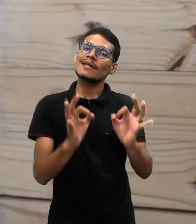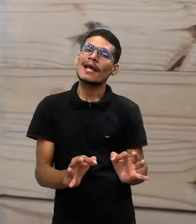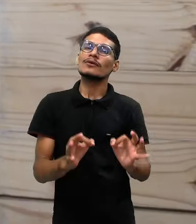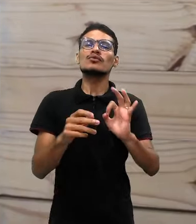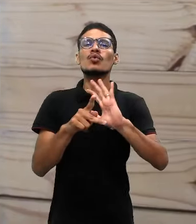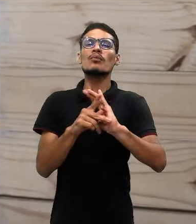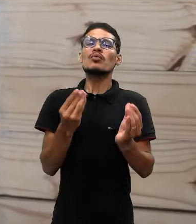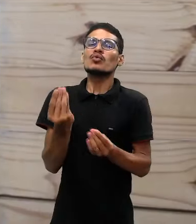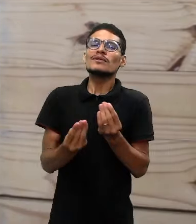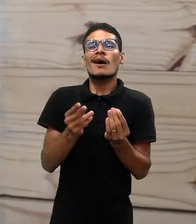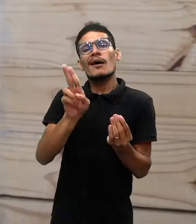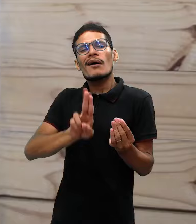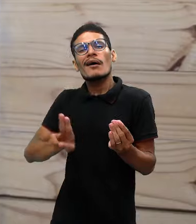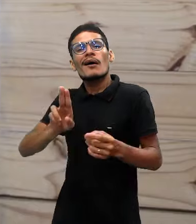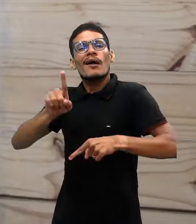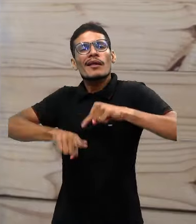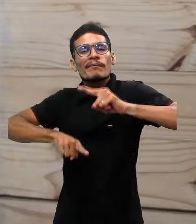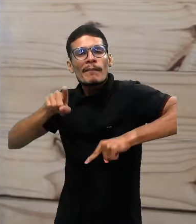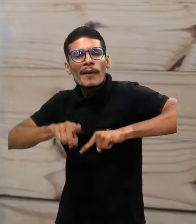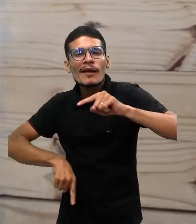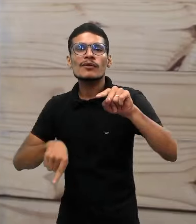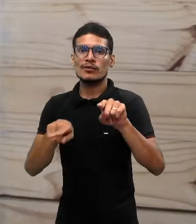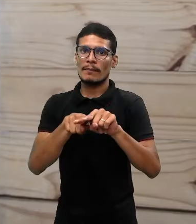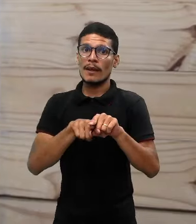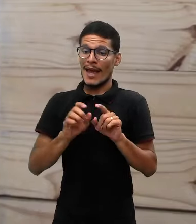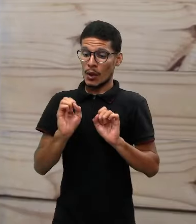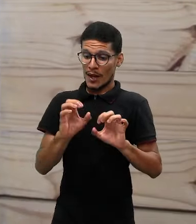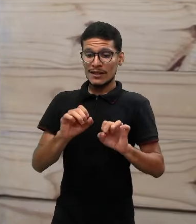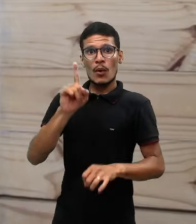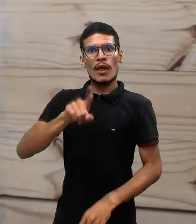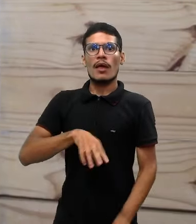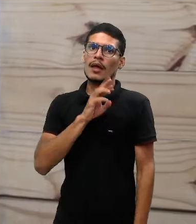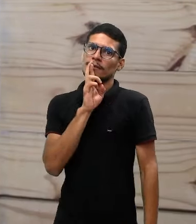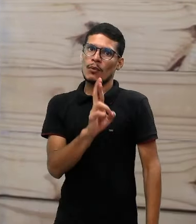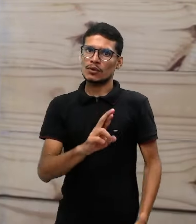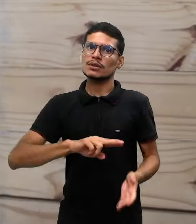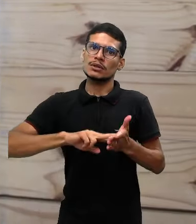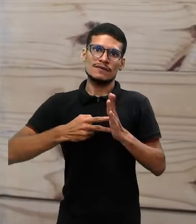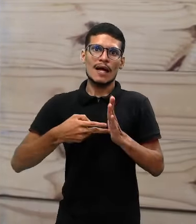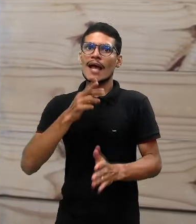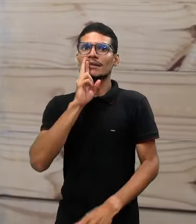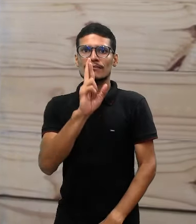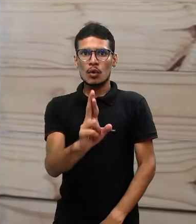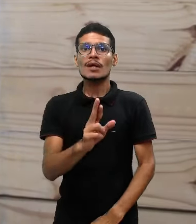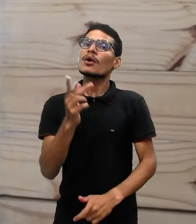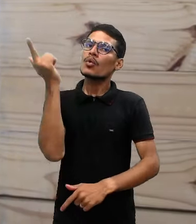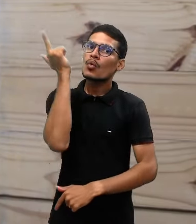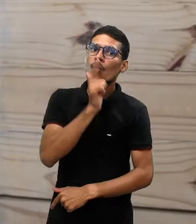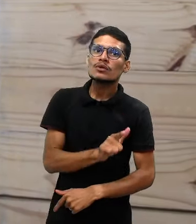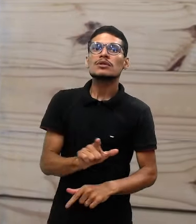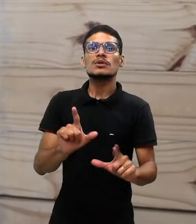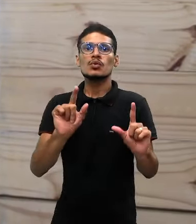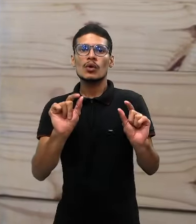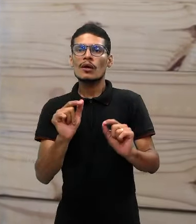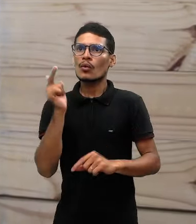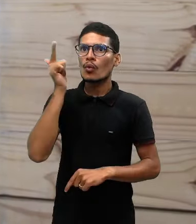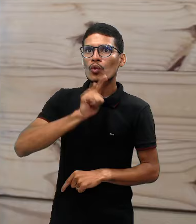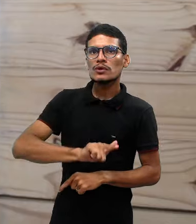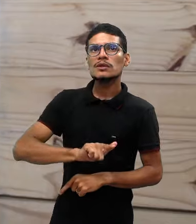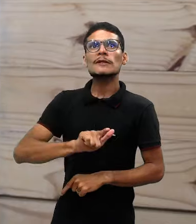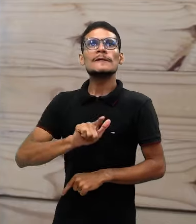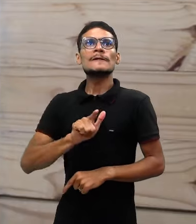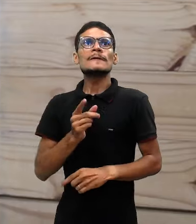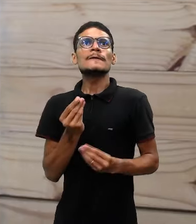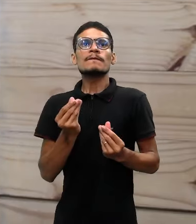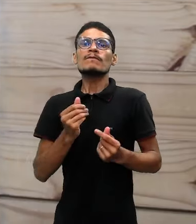EPIs, elas salvam bastante. A educação é a resposta para que haja né, toda